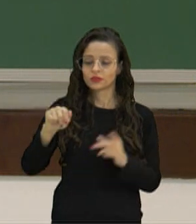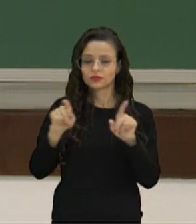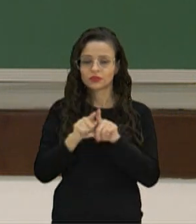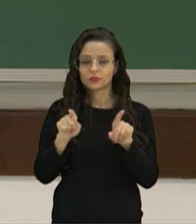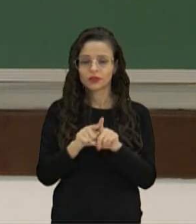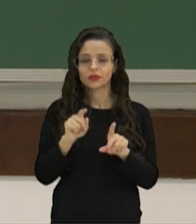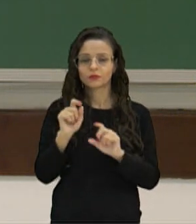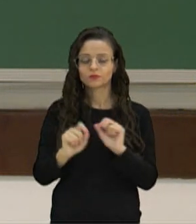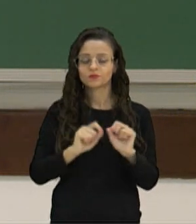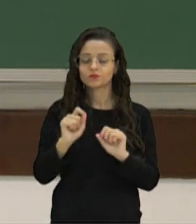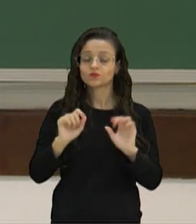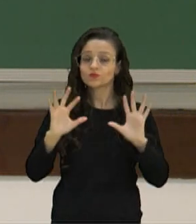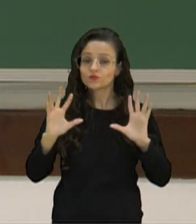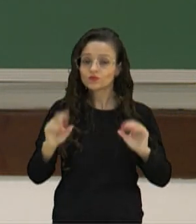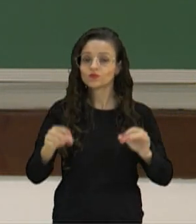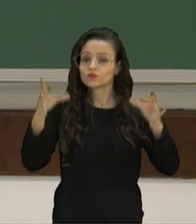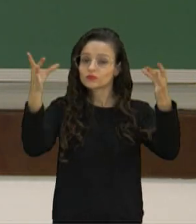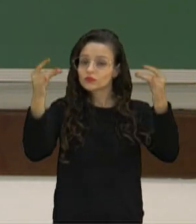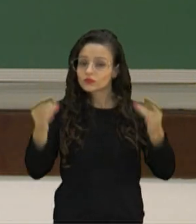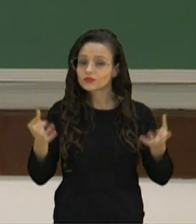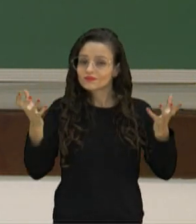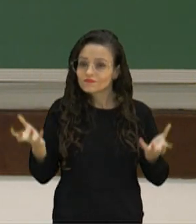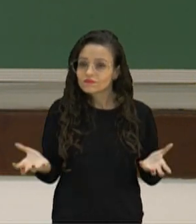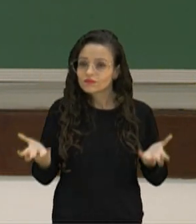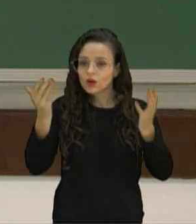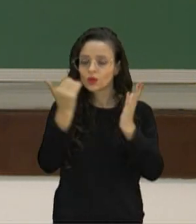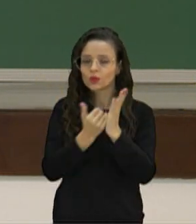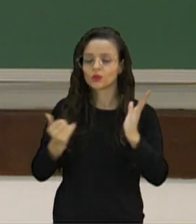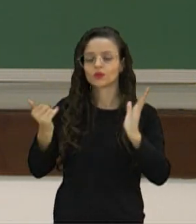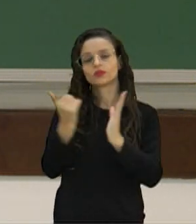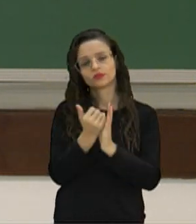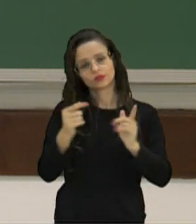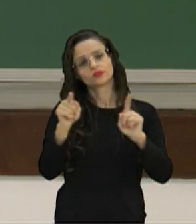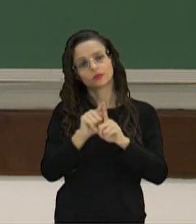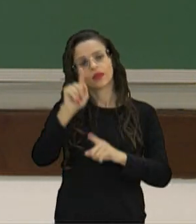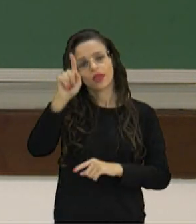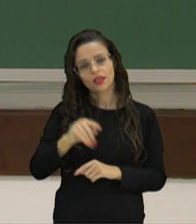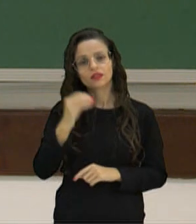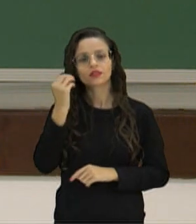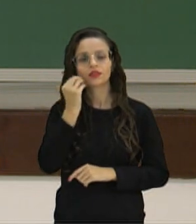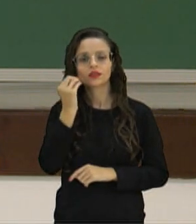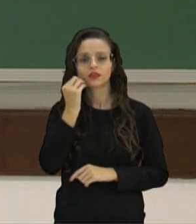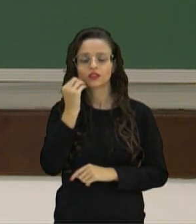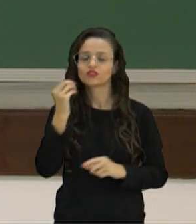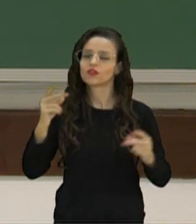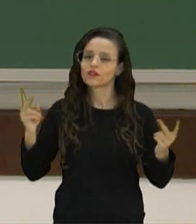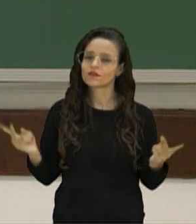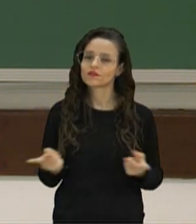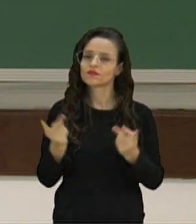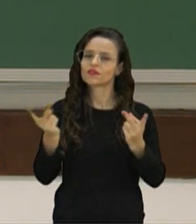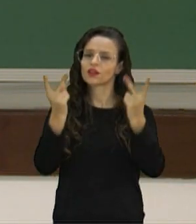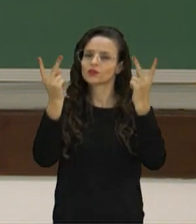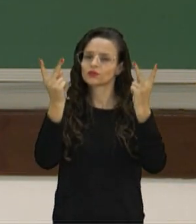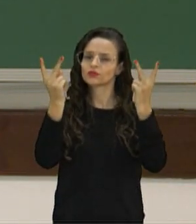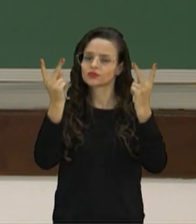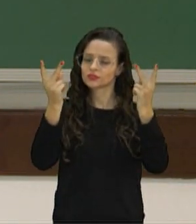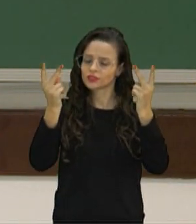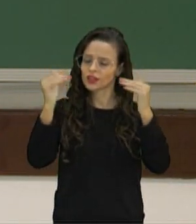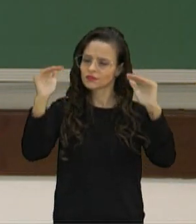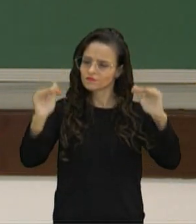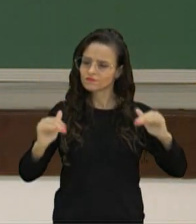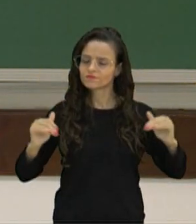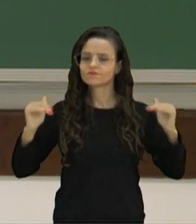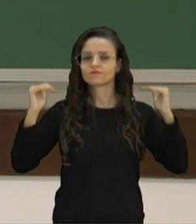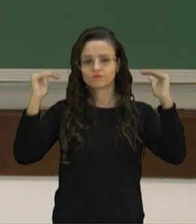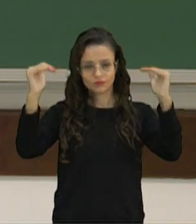também toda aquela ornamentação exagerada, ela é uma tentativa de valorizar, de